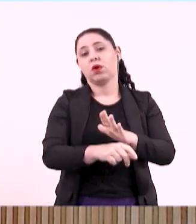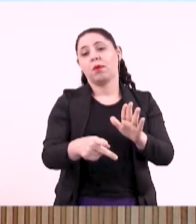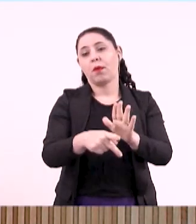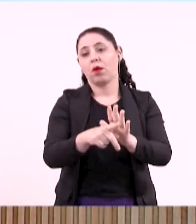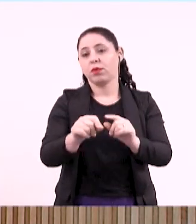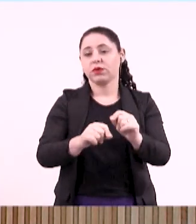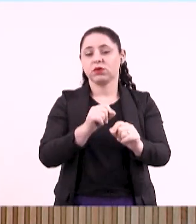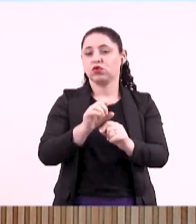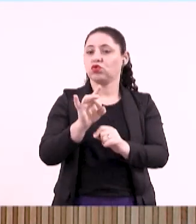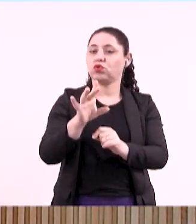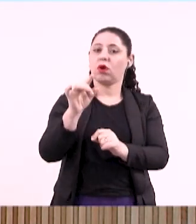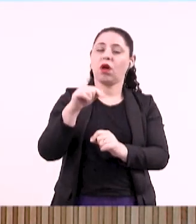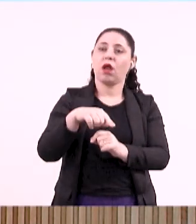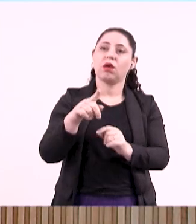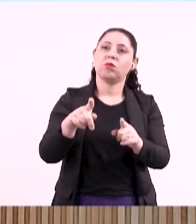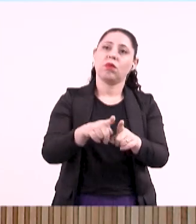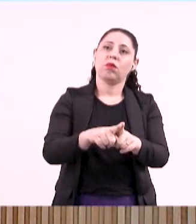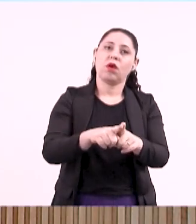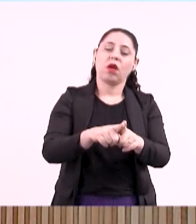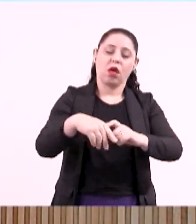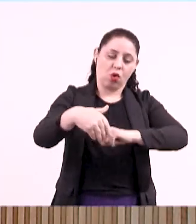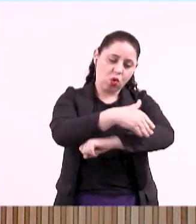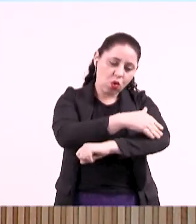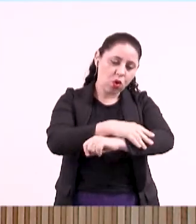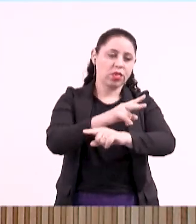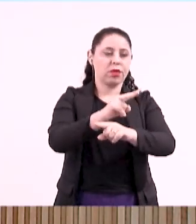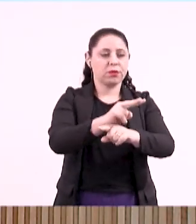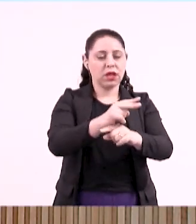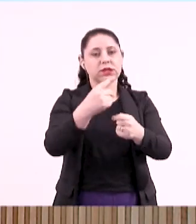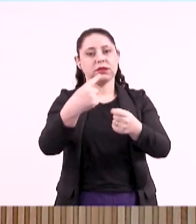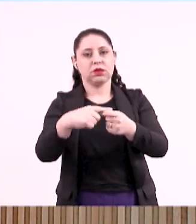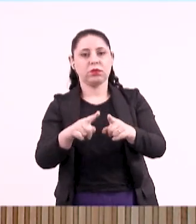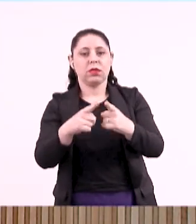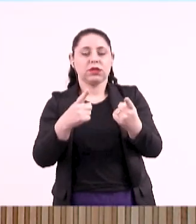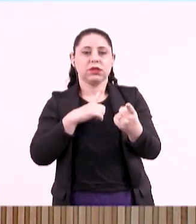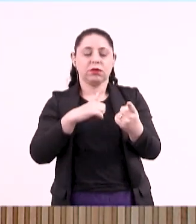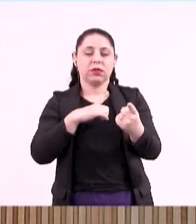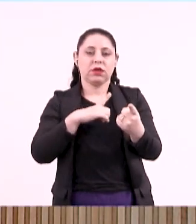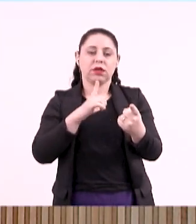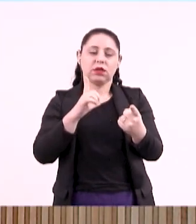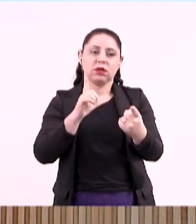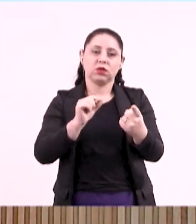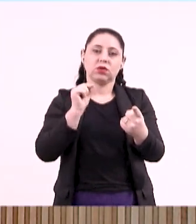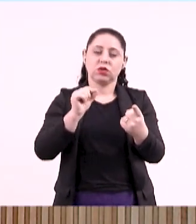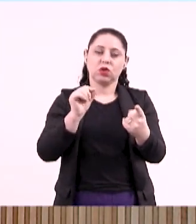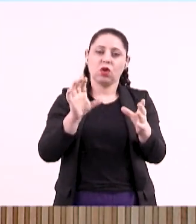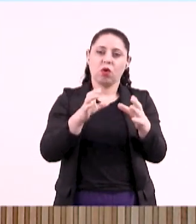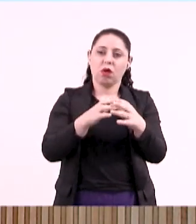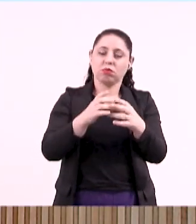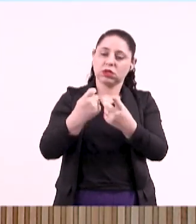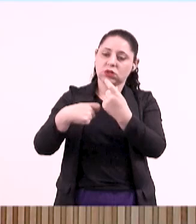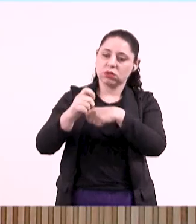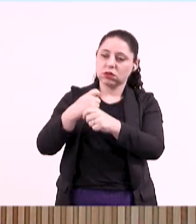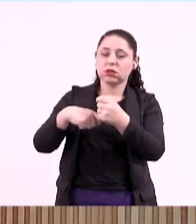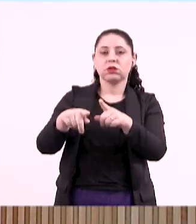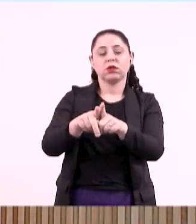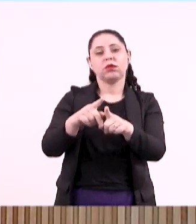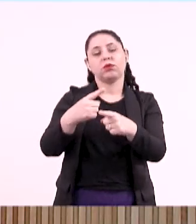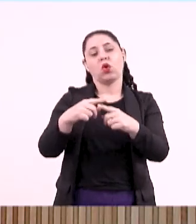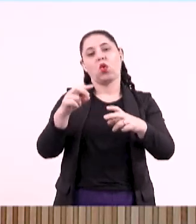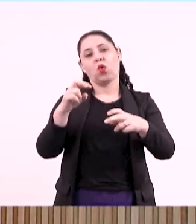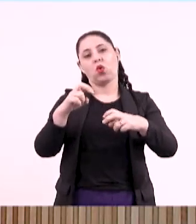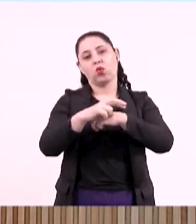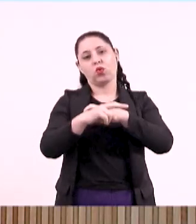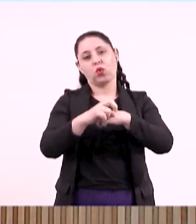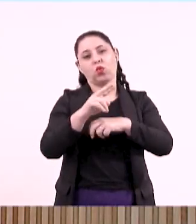agentes, não apenas aqueles que estão em campo, nas rodovias, nas cidades, mas também os que estão nos setores mais administrativos. E, de